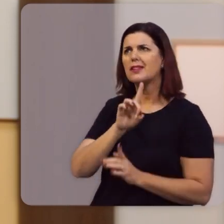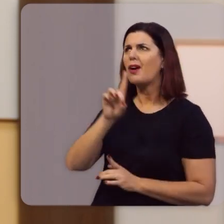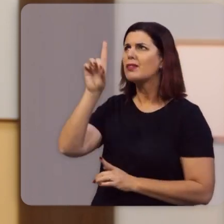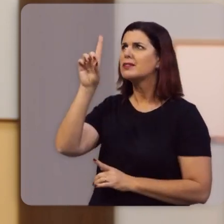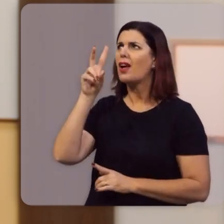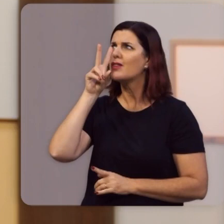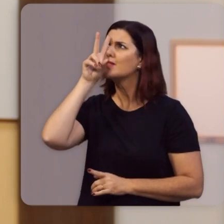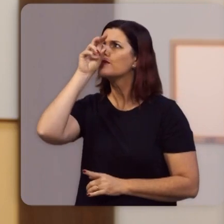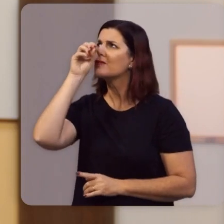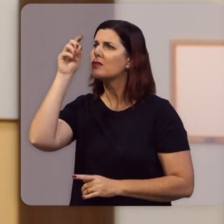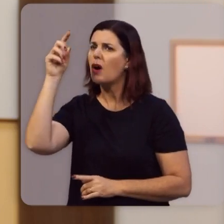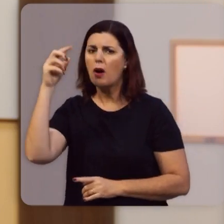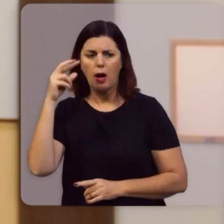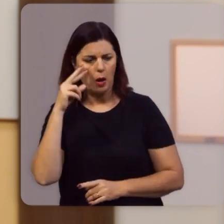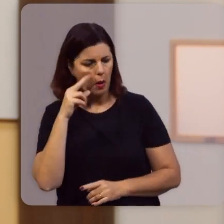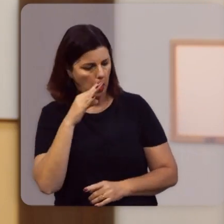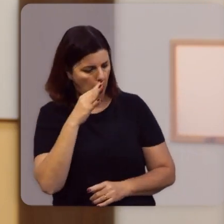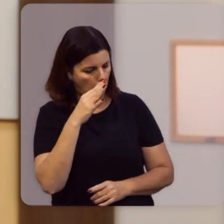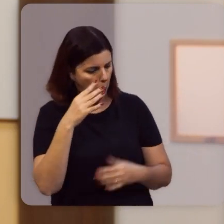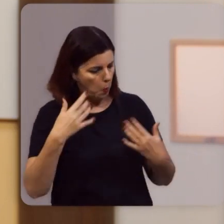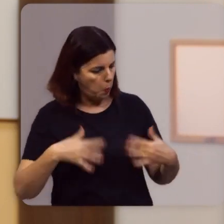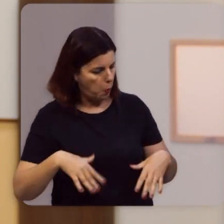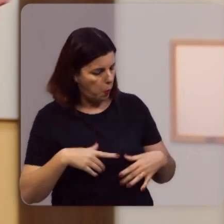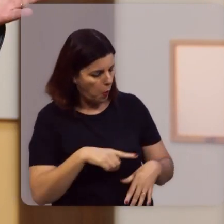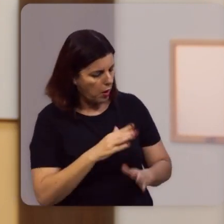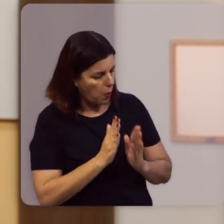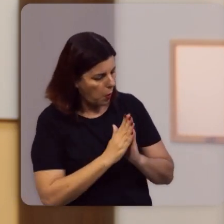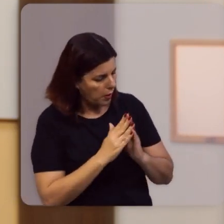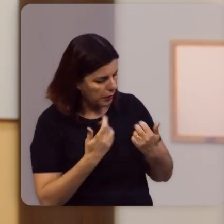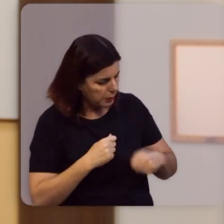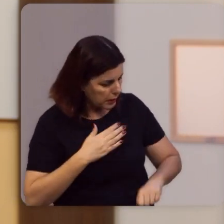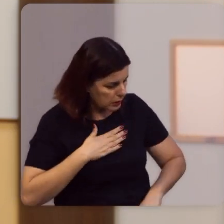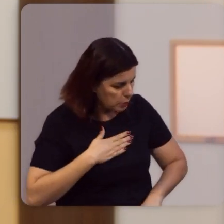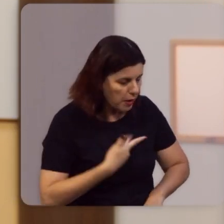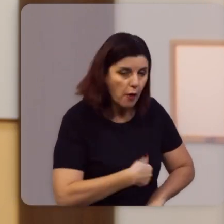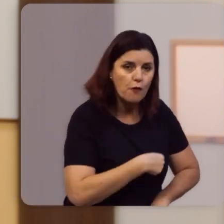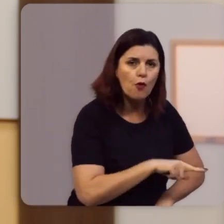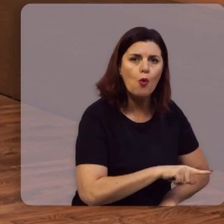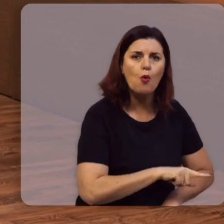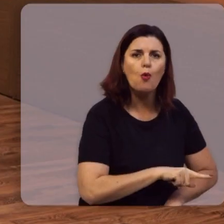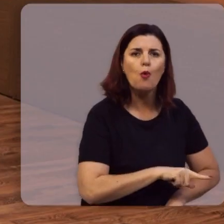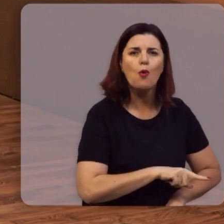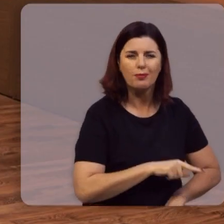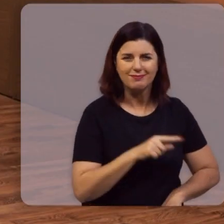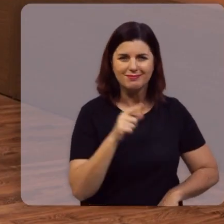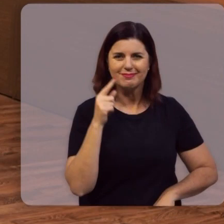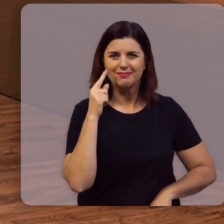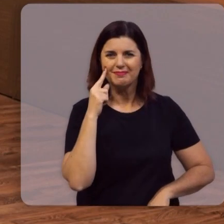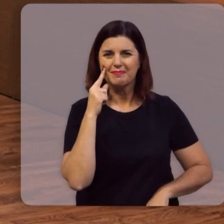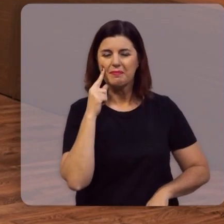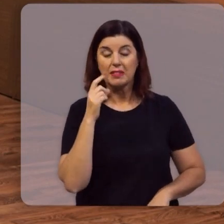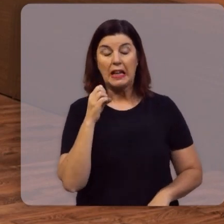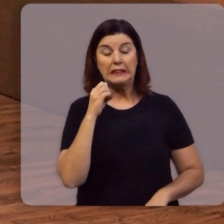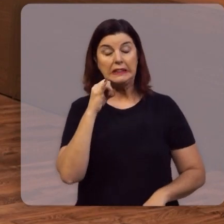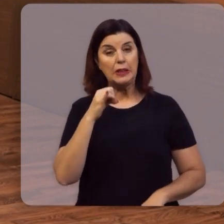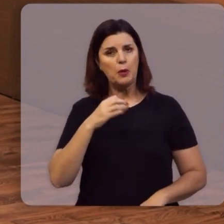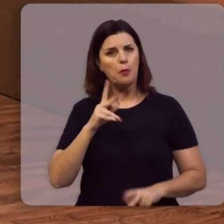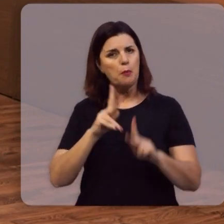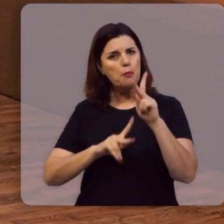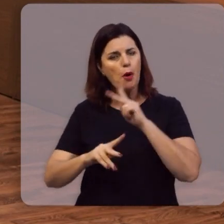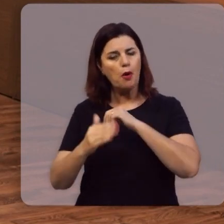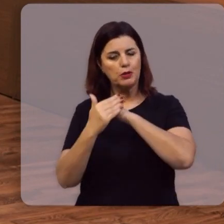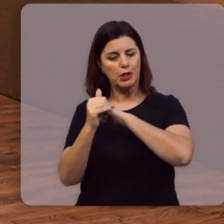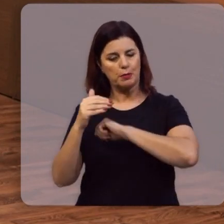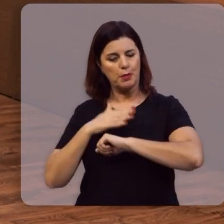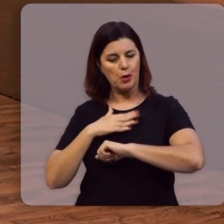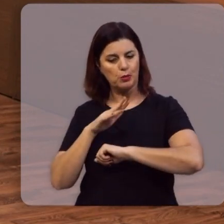aciona o braço do Onipotente. É por isso que aqui precisa orar. Se o meu povo, que se chama pelo meu nome, se humilhar e